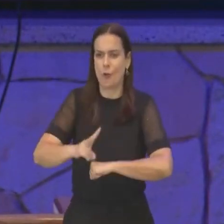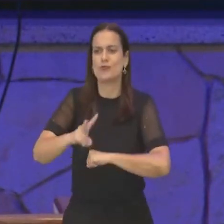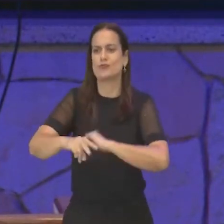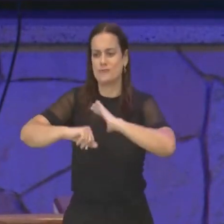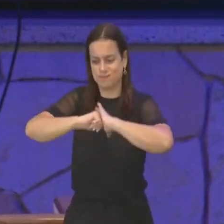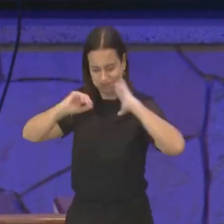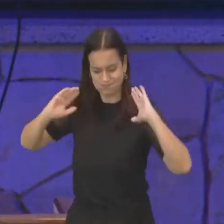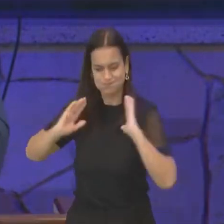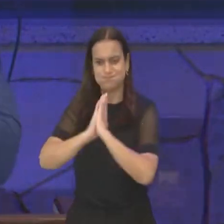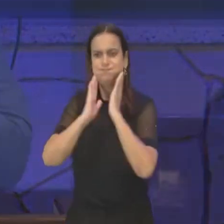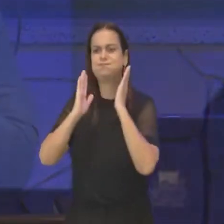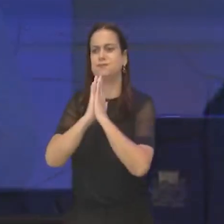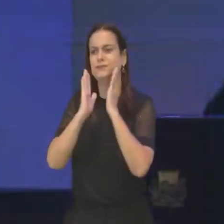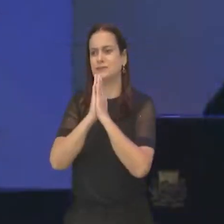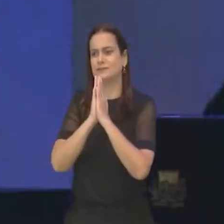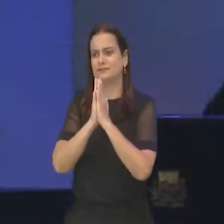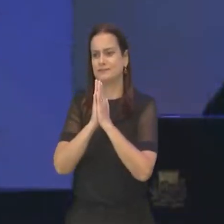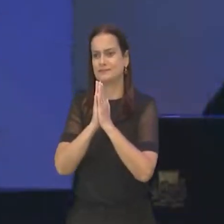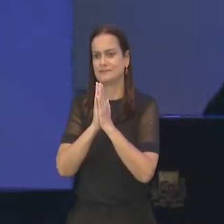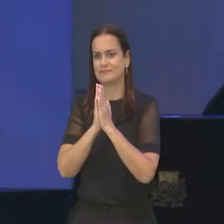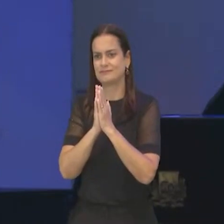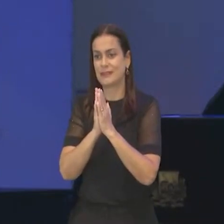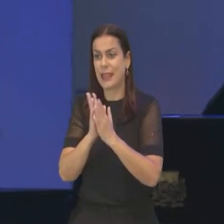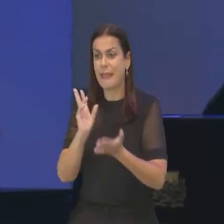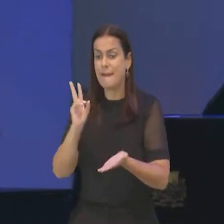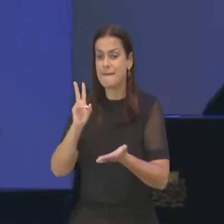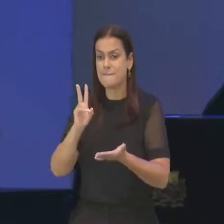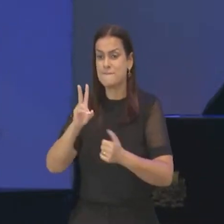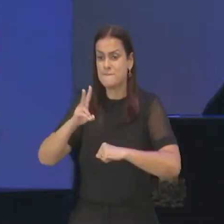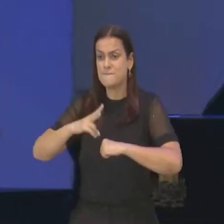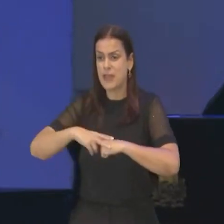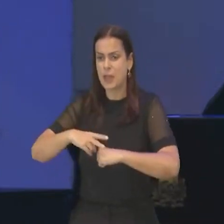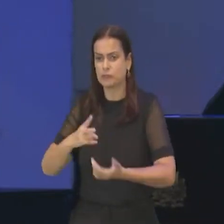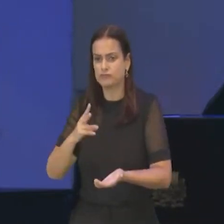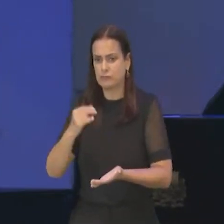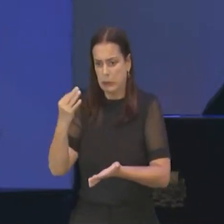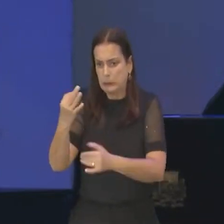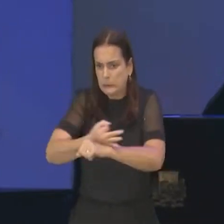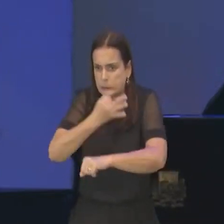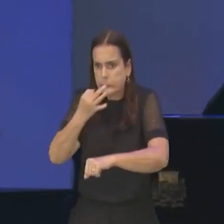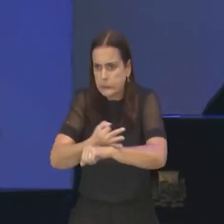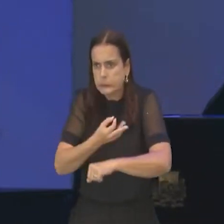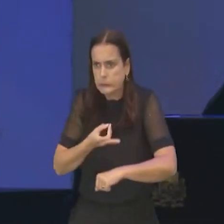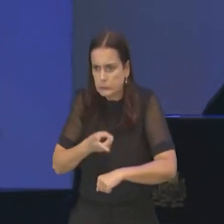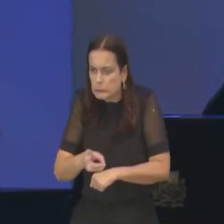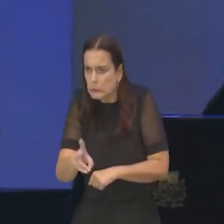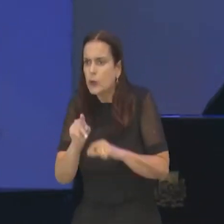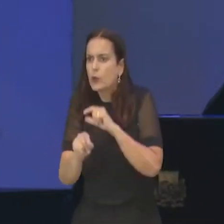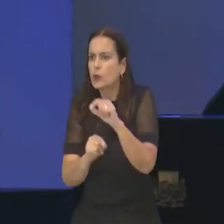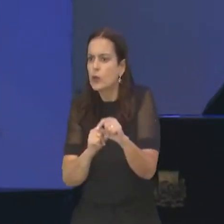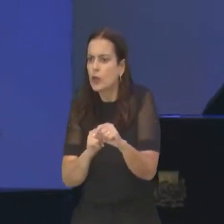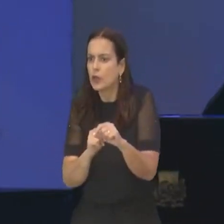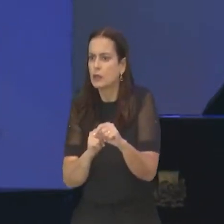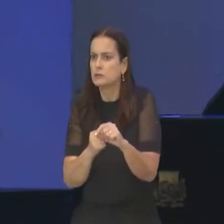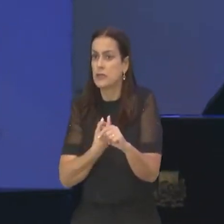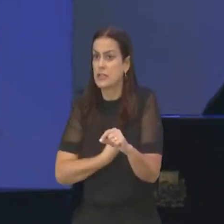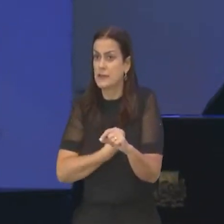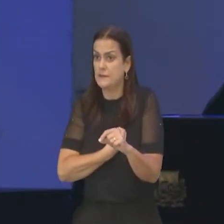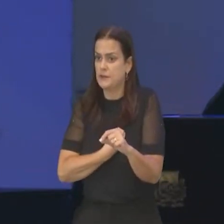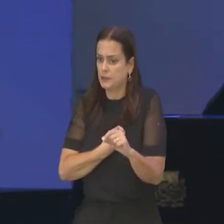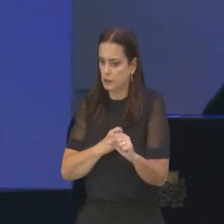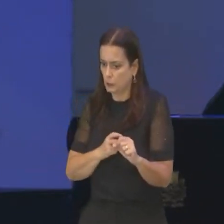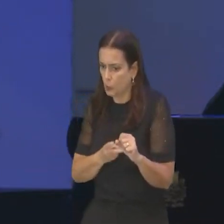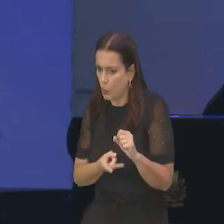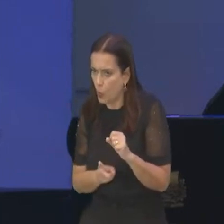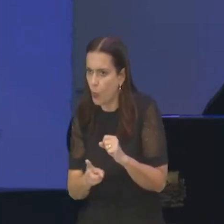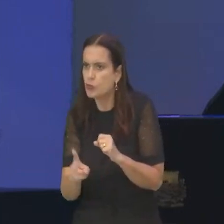A ideia, esse verbo perseverar, traz para nós um indicativo de uma ação, uma dedicação